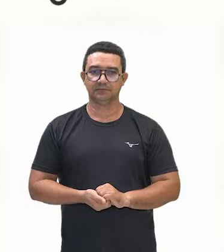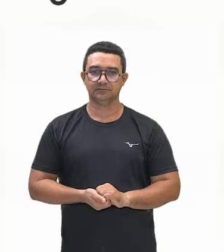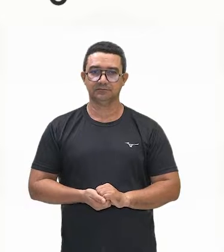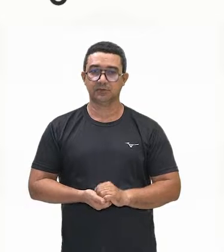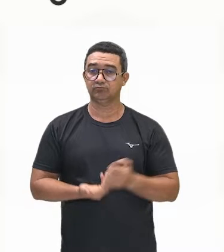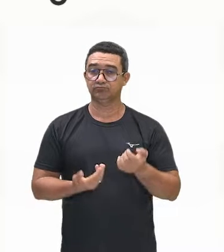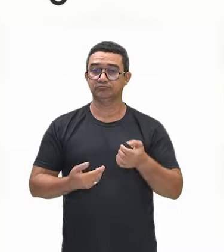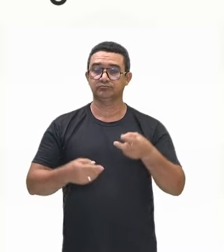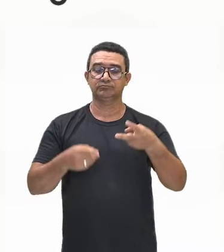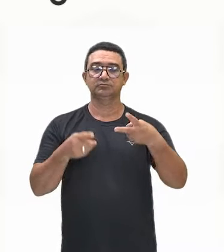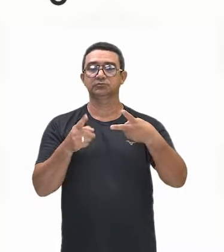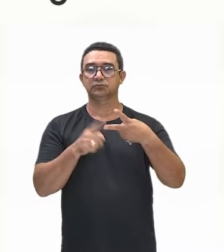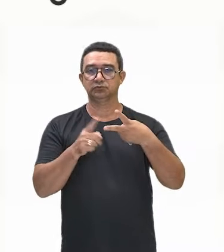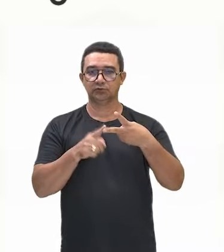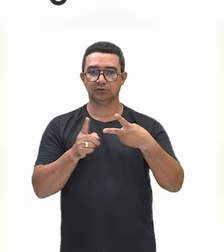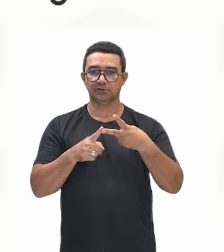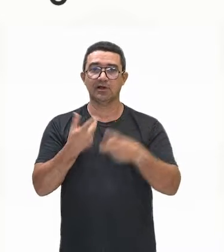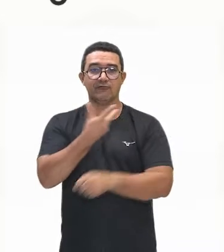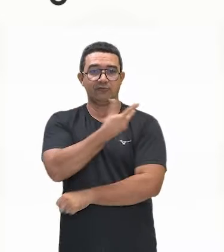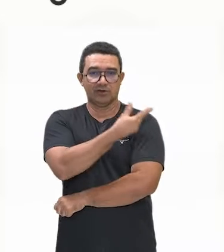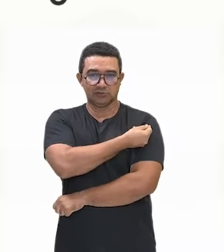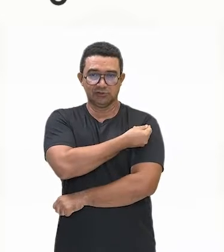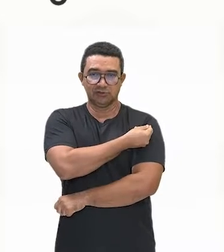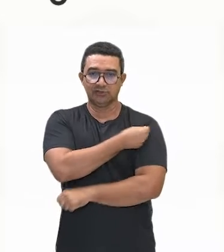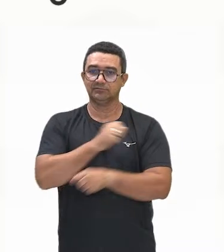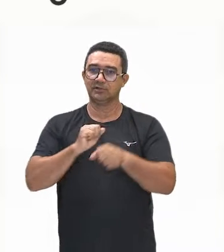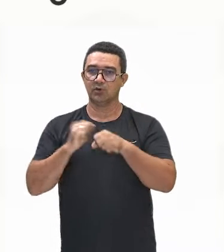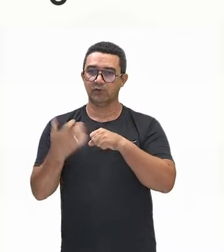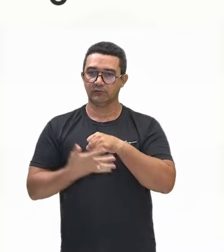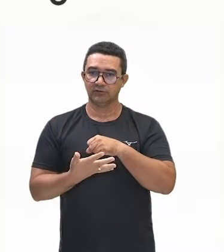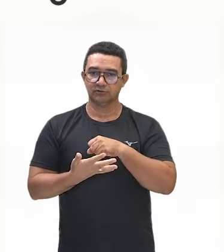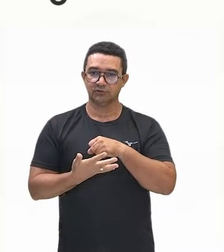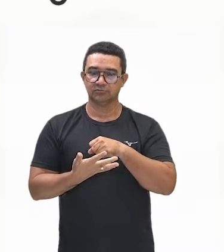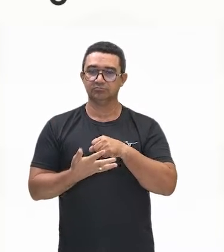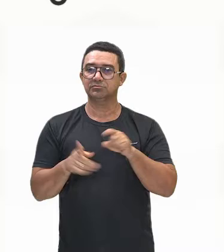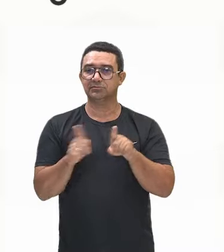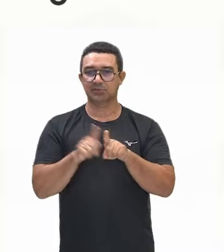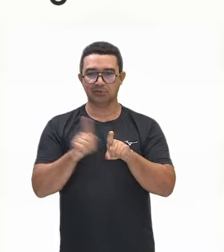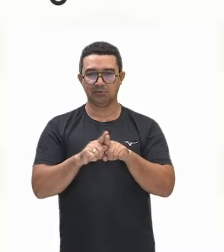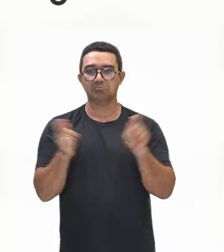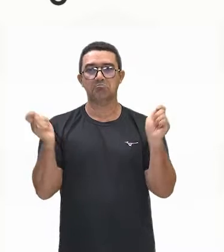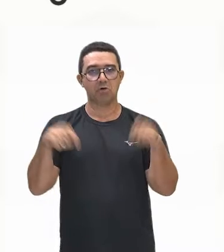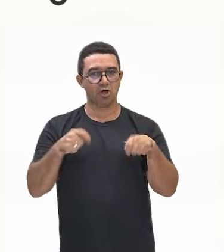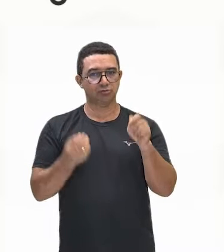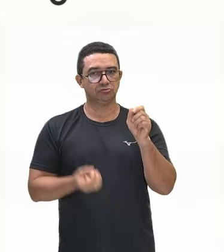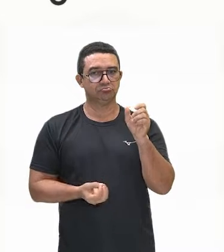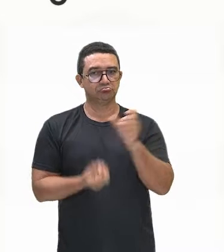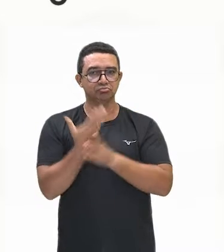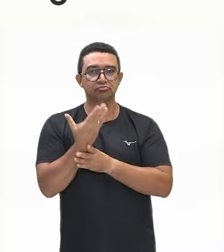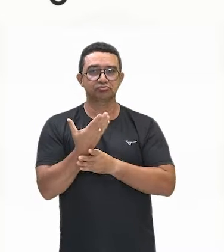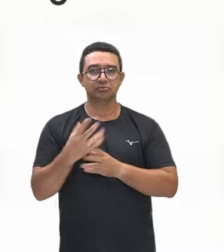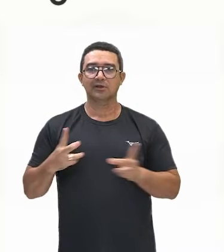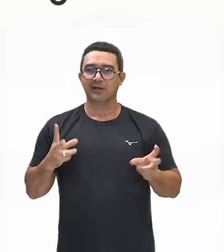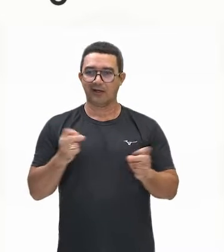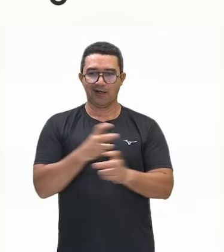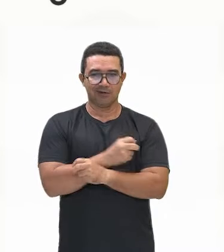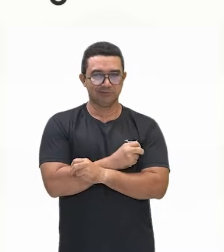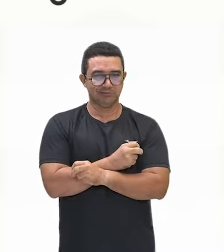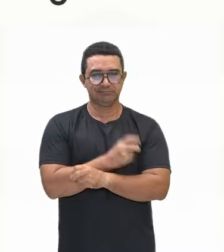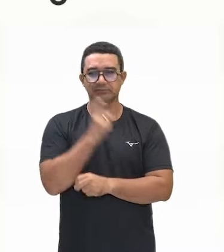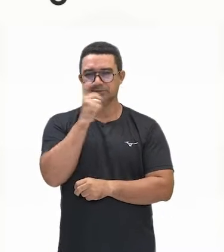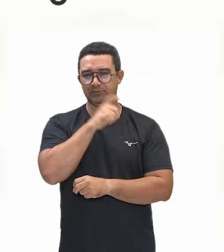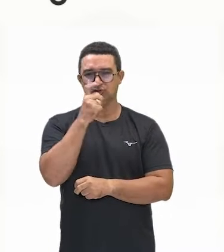cancer. Então, o fato de as pessoas se vacinar não causa câncer. And has no proven relationship with herpes